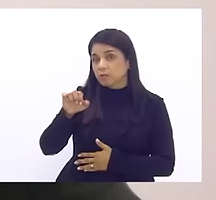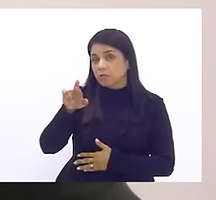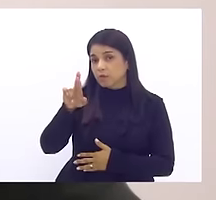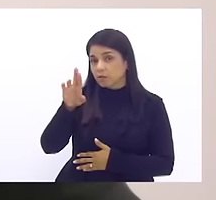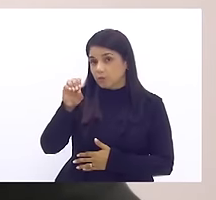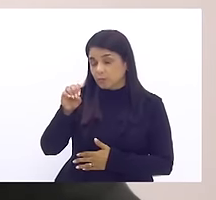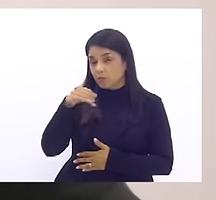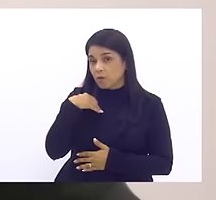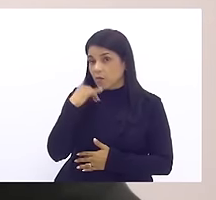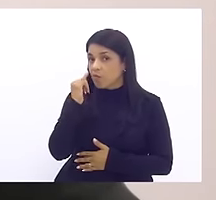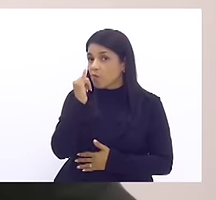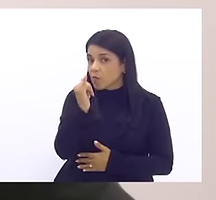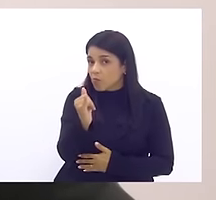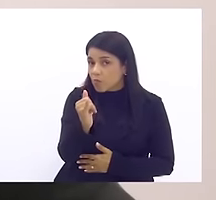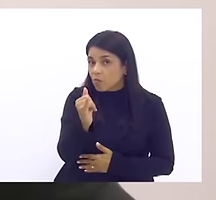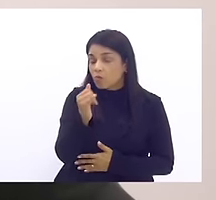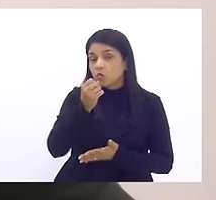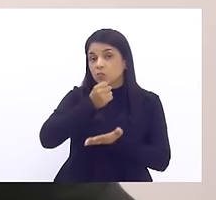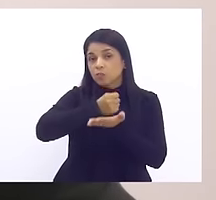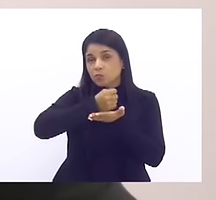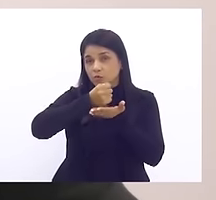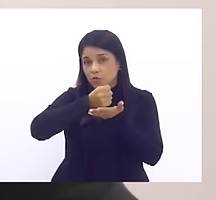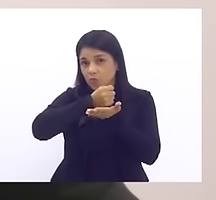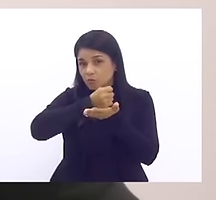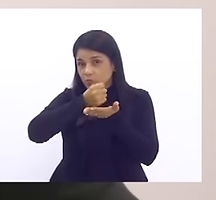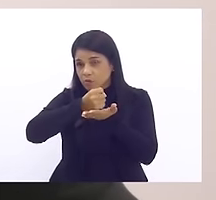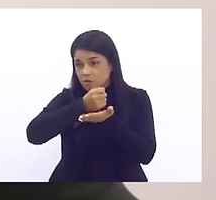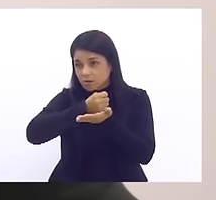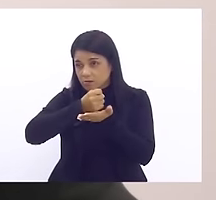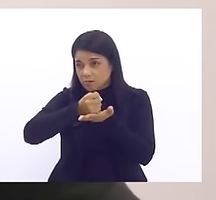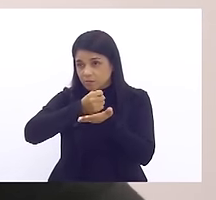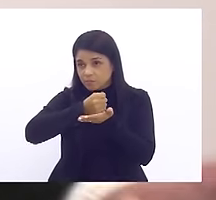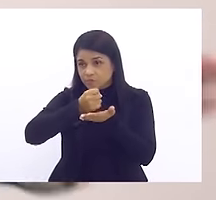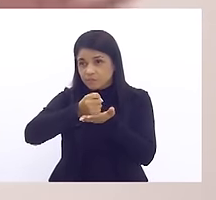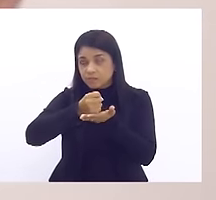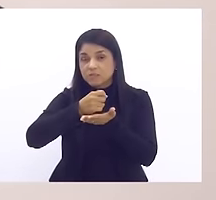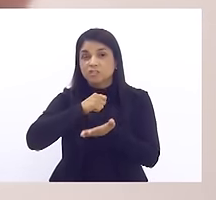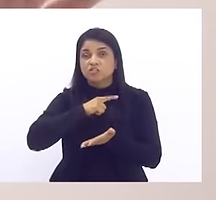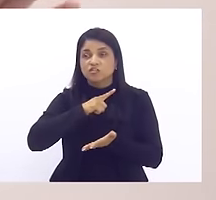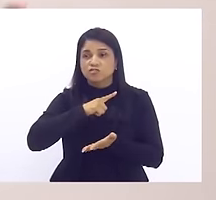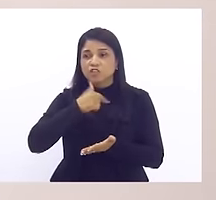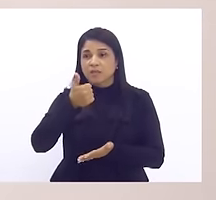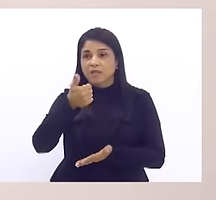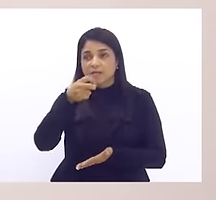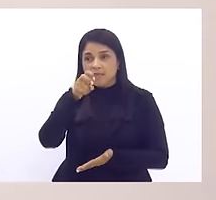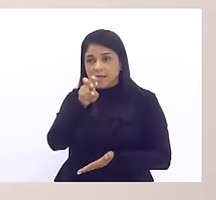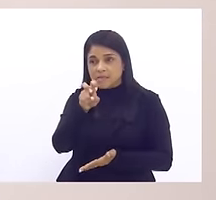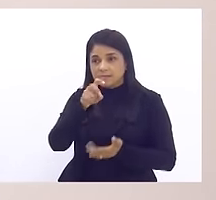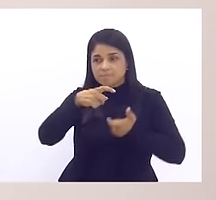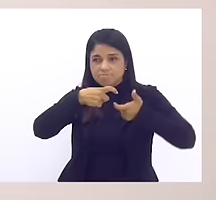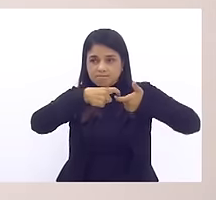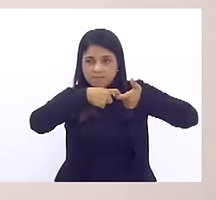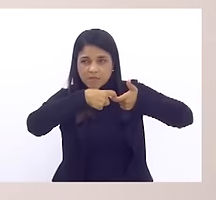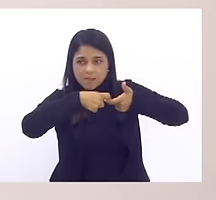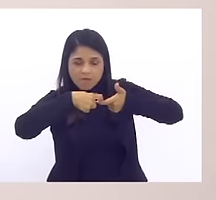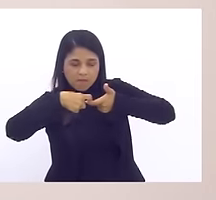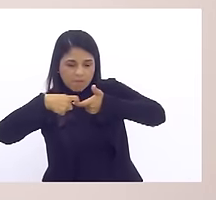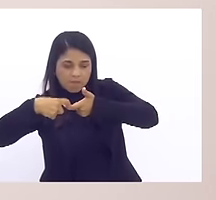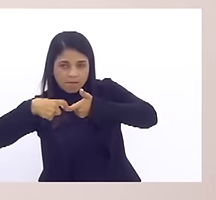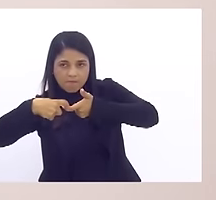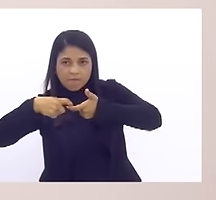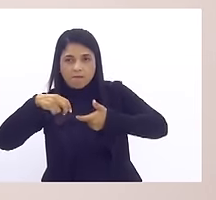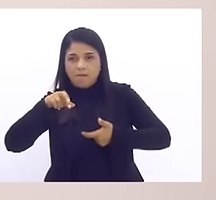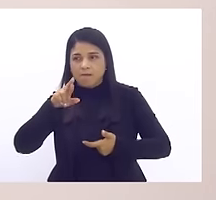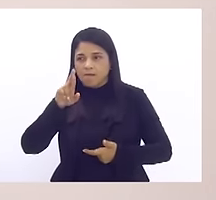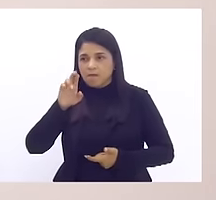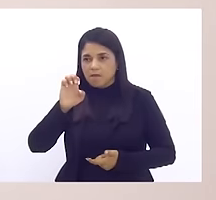declarou que o contrato tinha 15 reboques até atividade